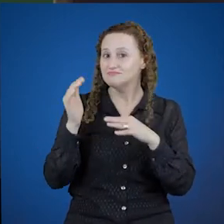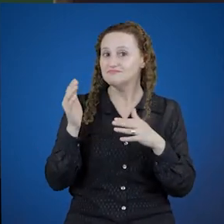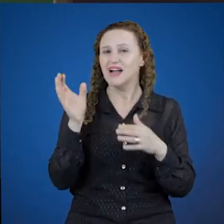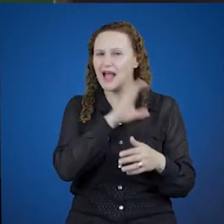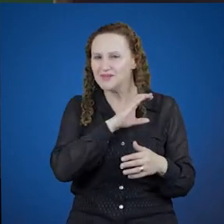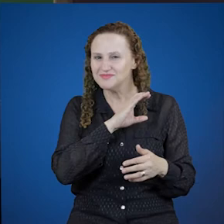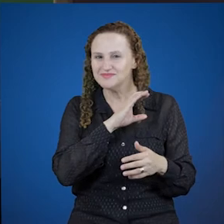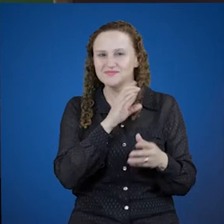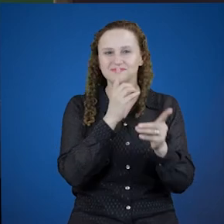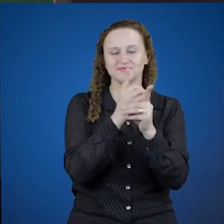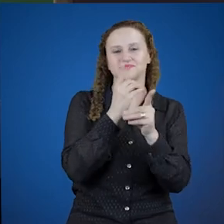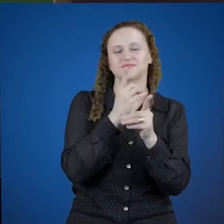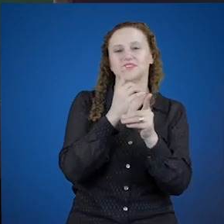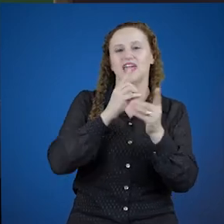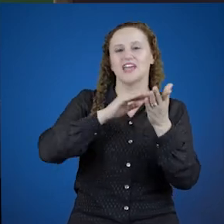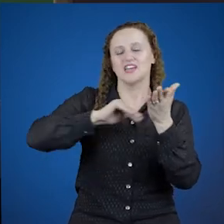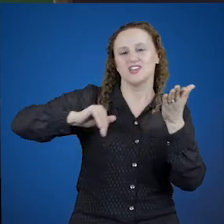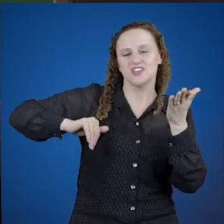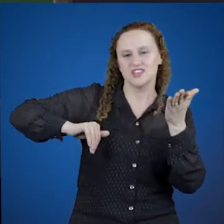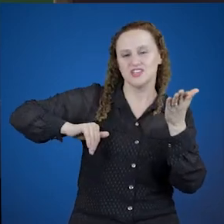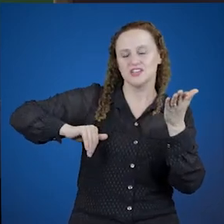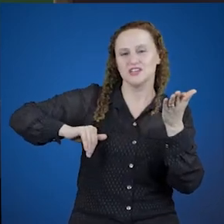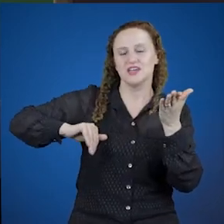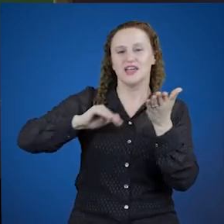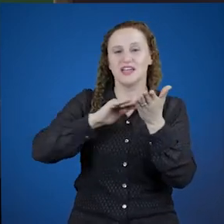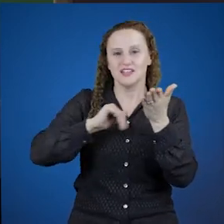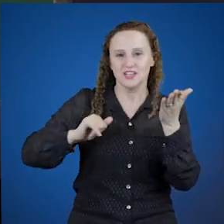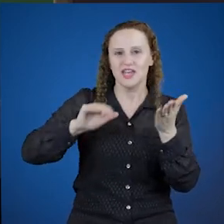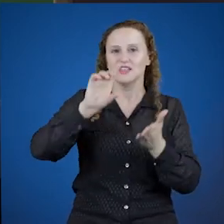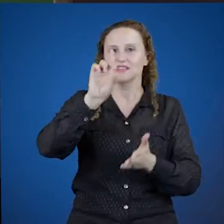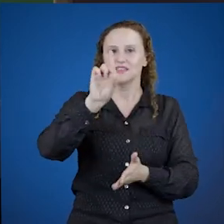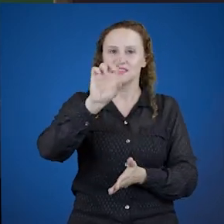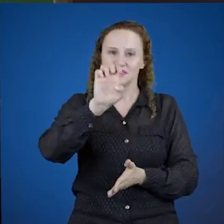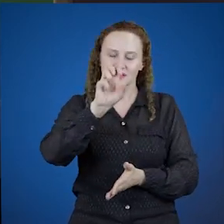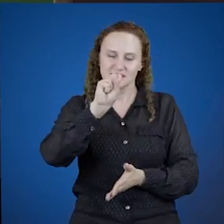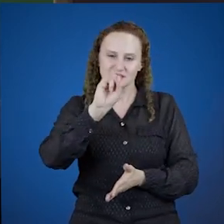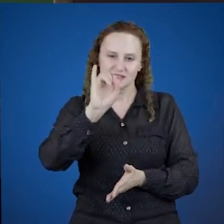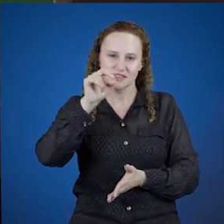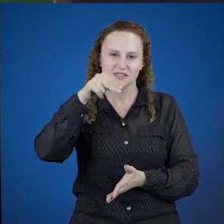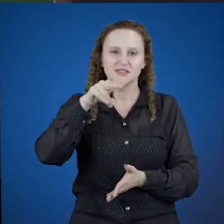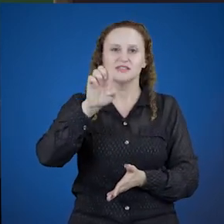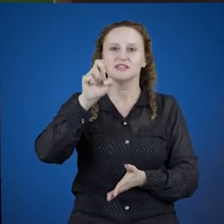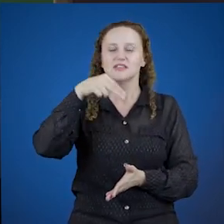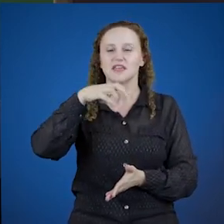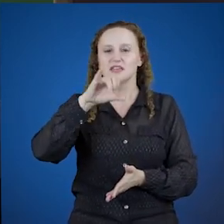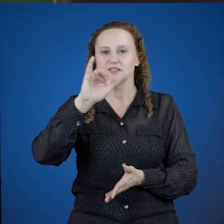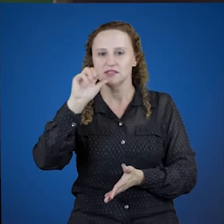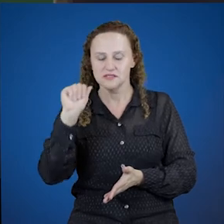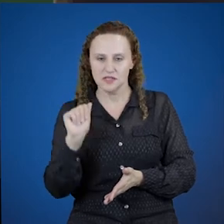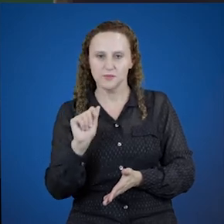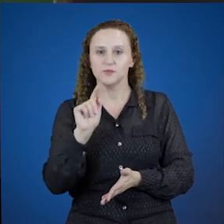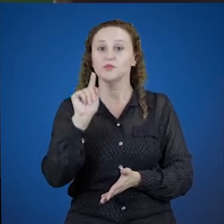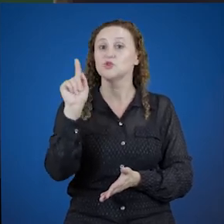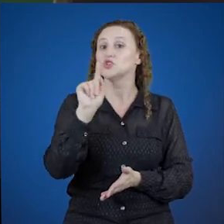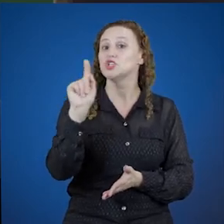radical é tirar a descendência e a desinência do genitivo